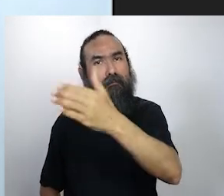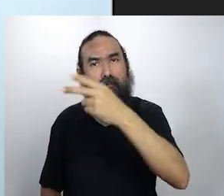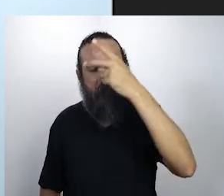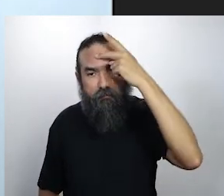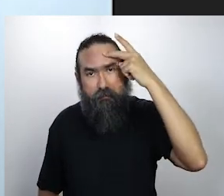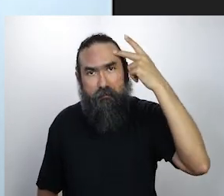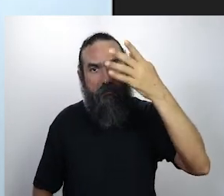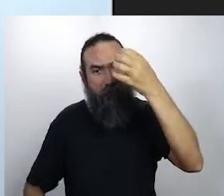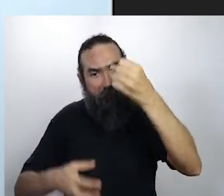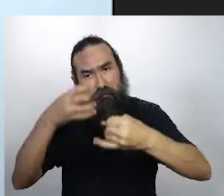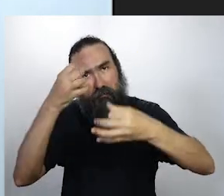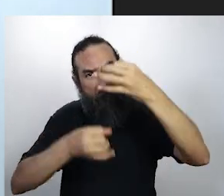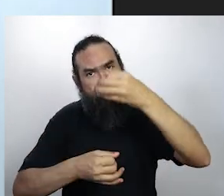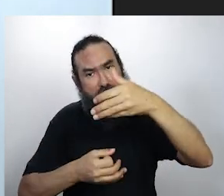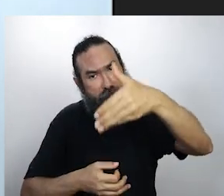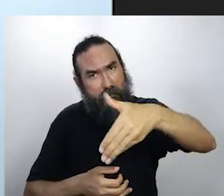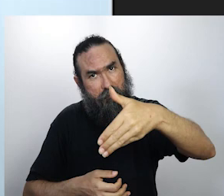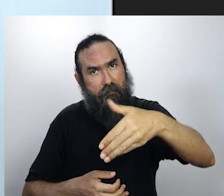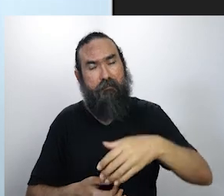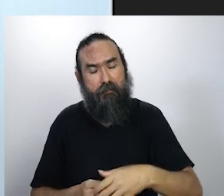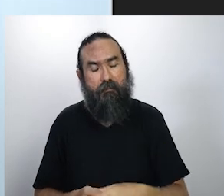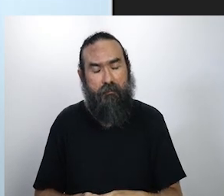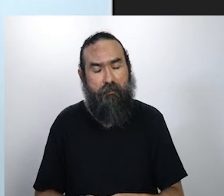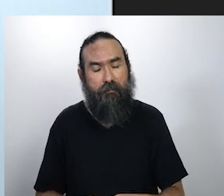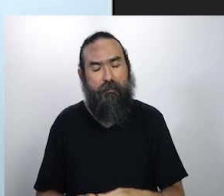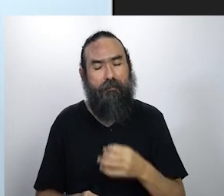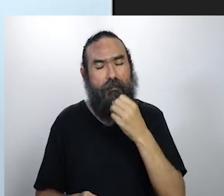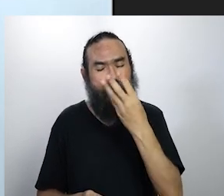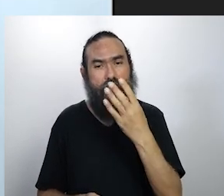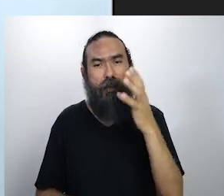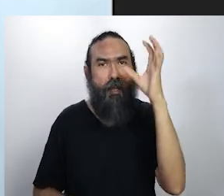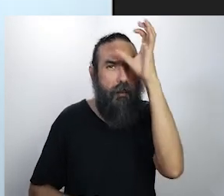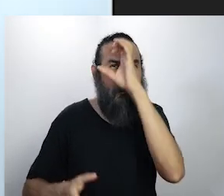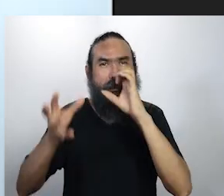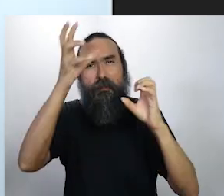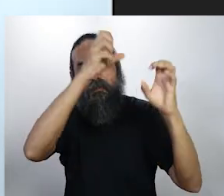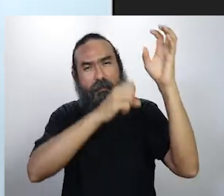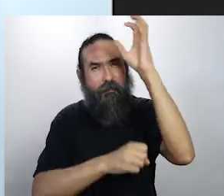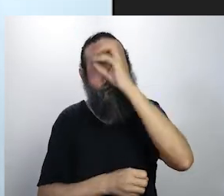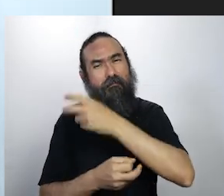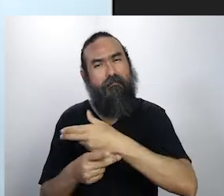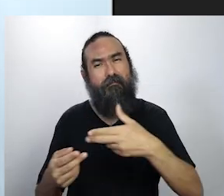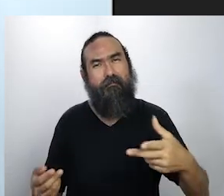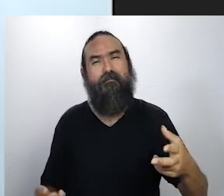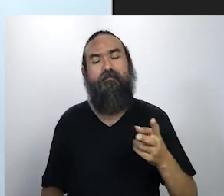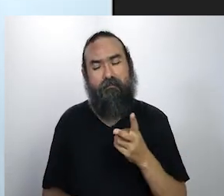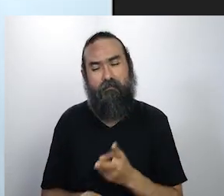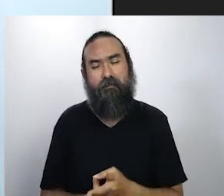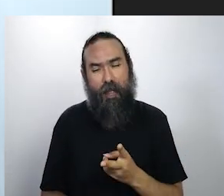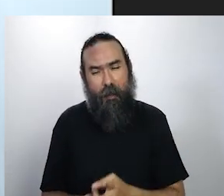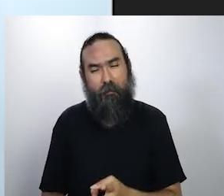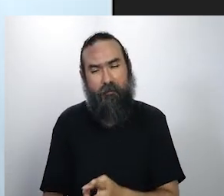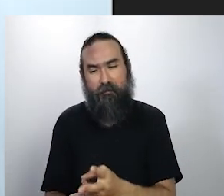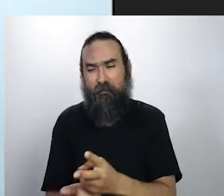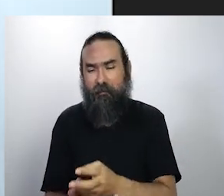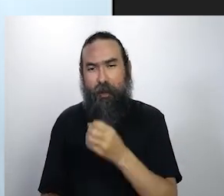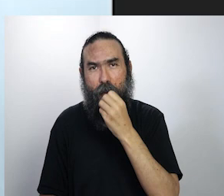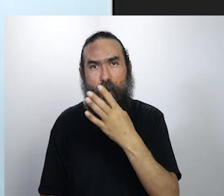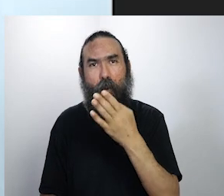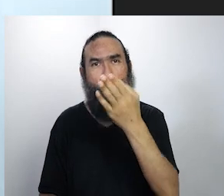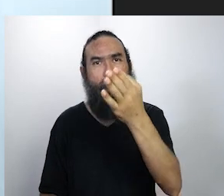Solange falando do olhar, da questão aí do museu, né? Que é bom a gente saber que sempre tem um outro olhar,